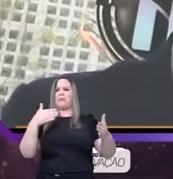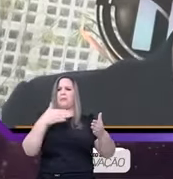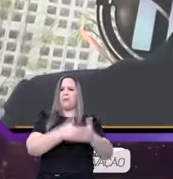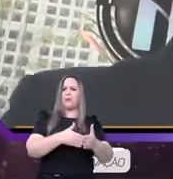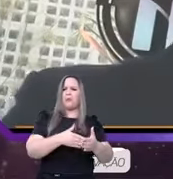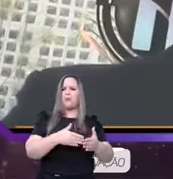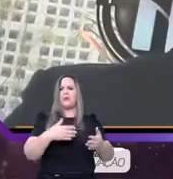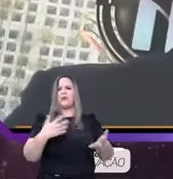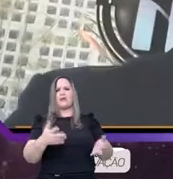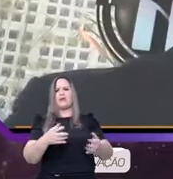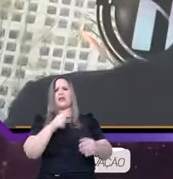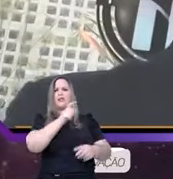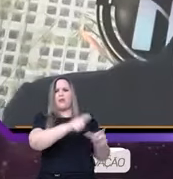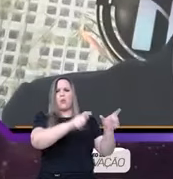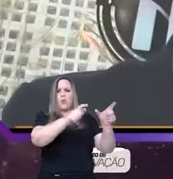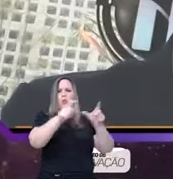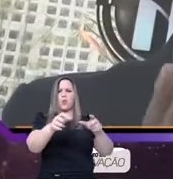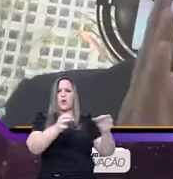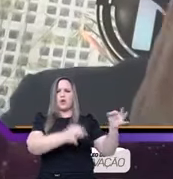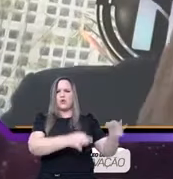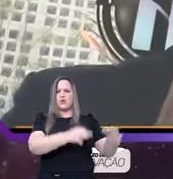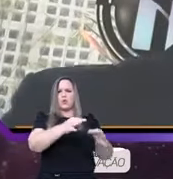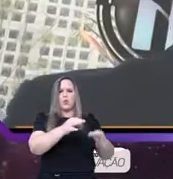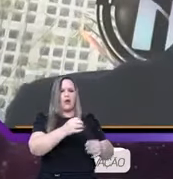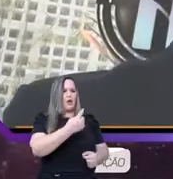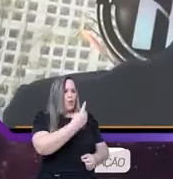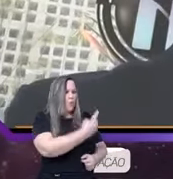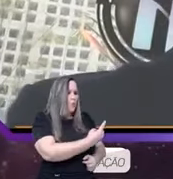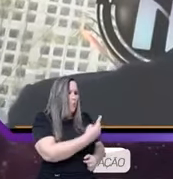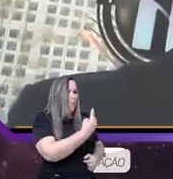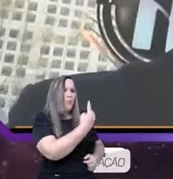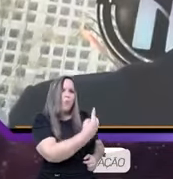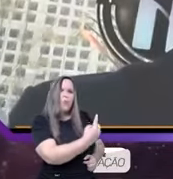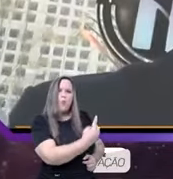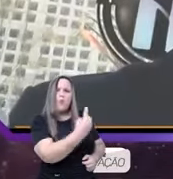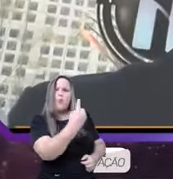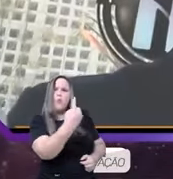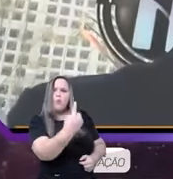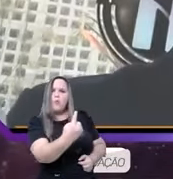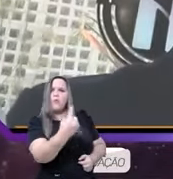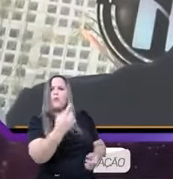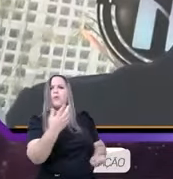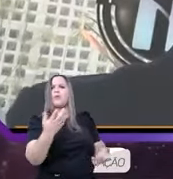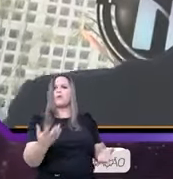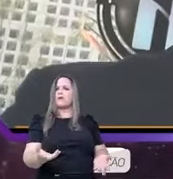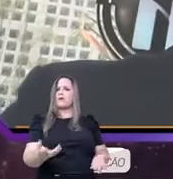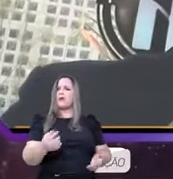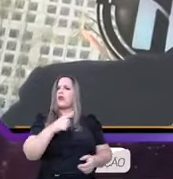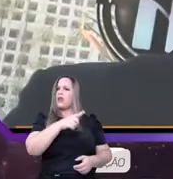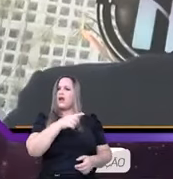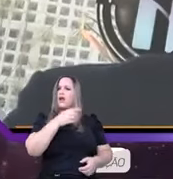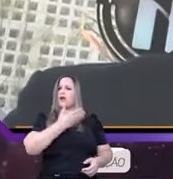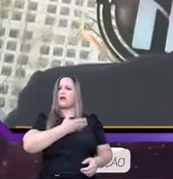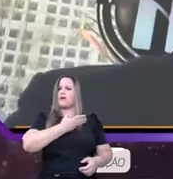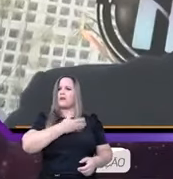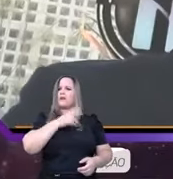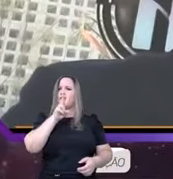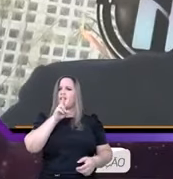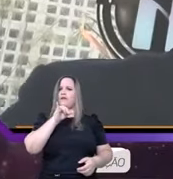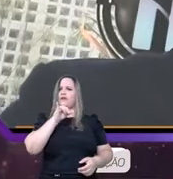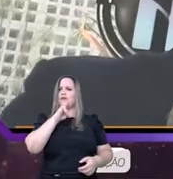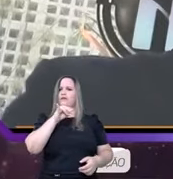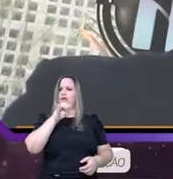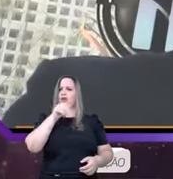unidades judiciais, de modo individualizado, como é o exemplo da colega Viviane, trazida pela defesa, possam